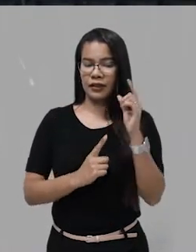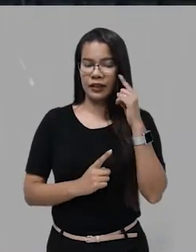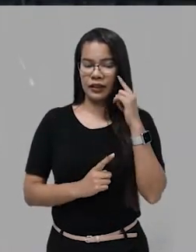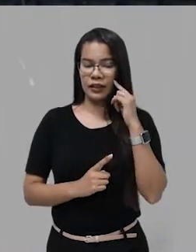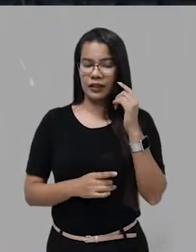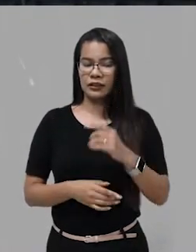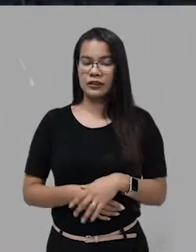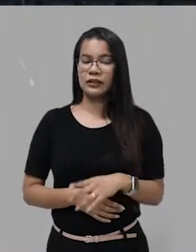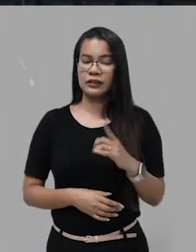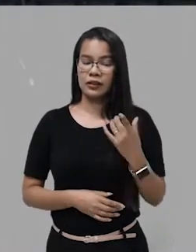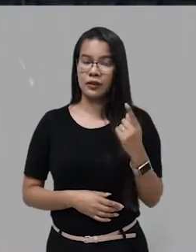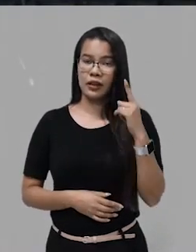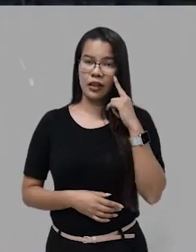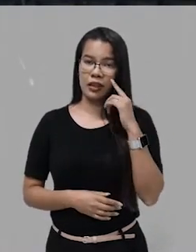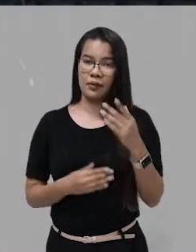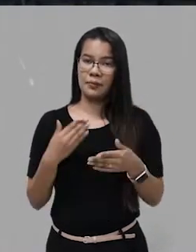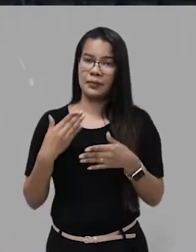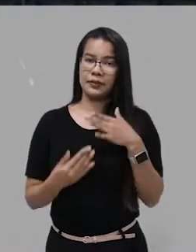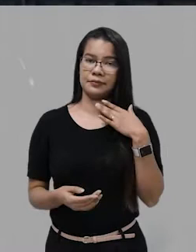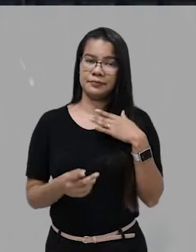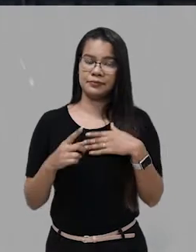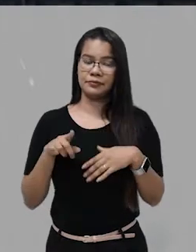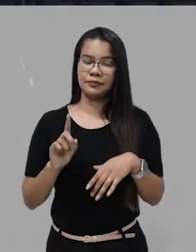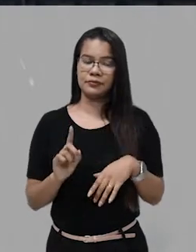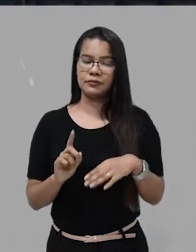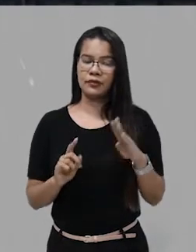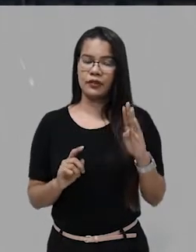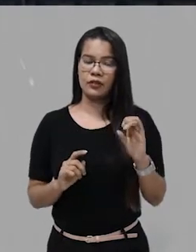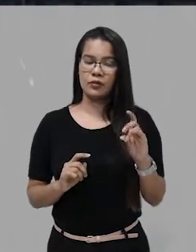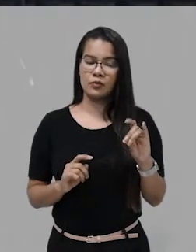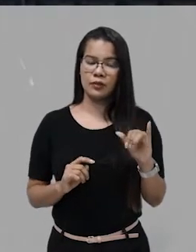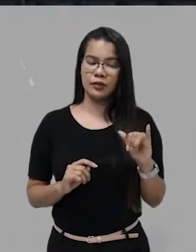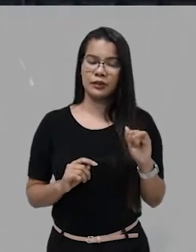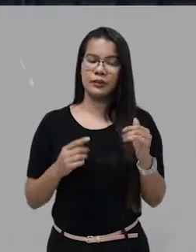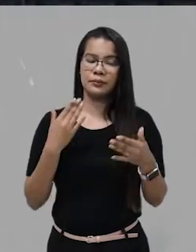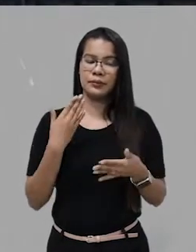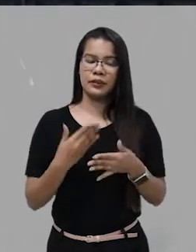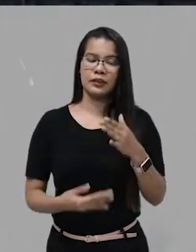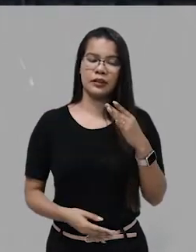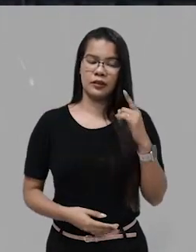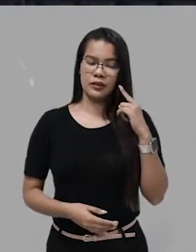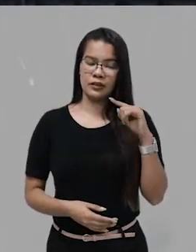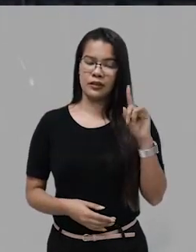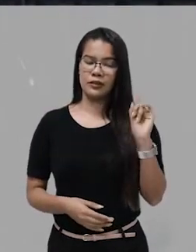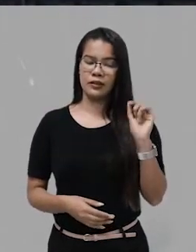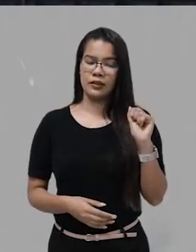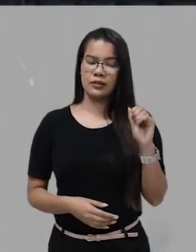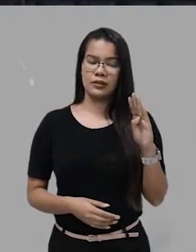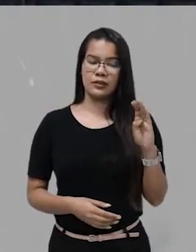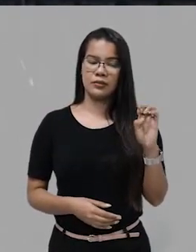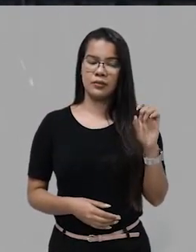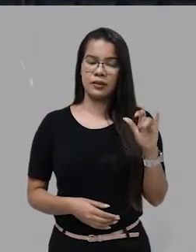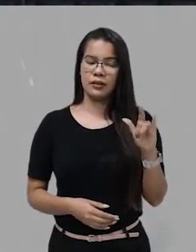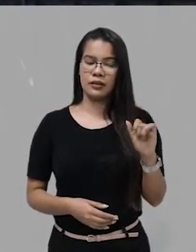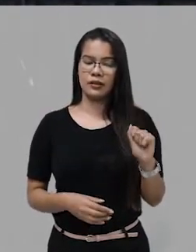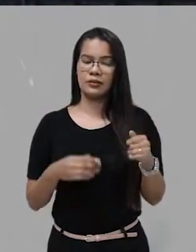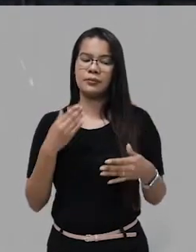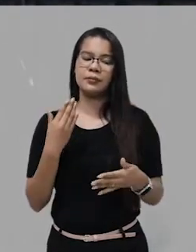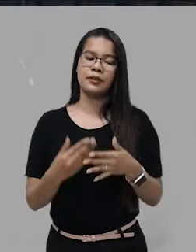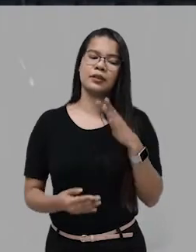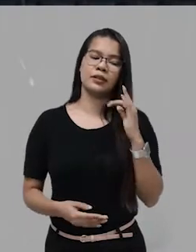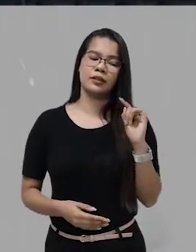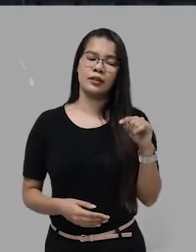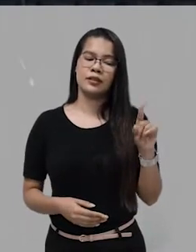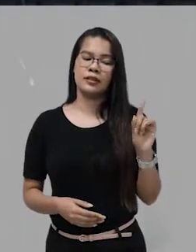Então, ideia perdeu o acento. Boia perdeu o acento, Assembleia perdeu o acento e Odisseia também perdeu